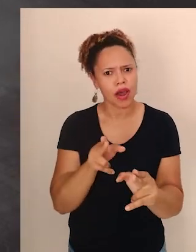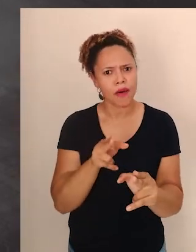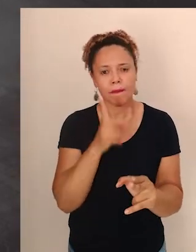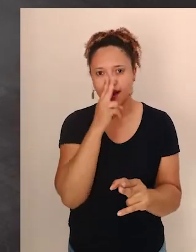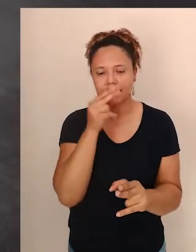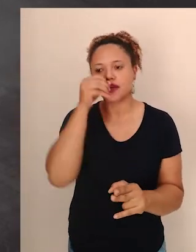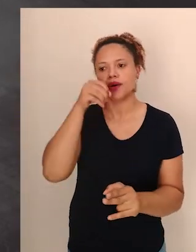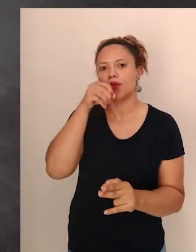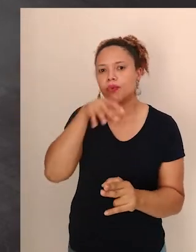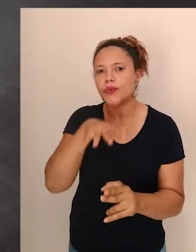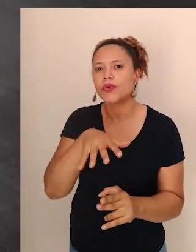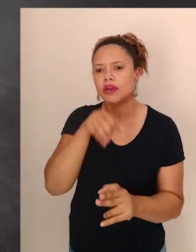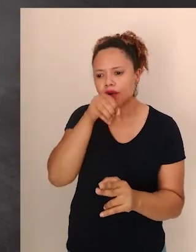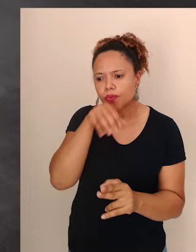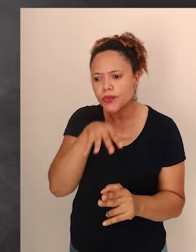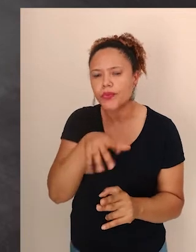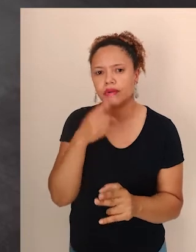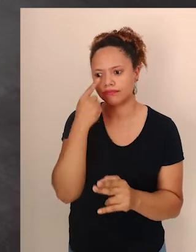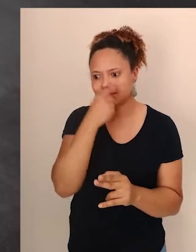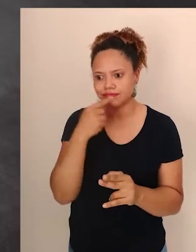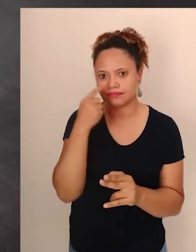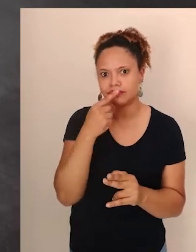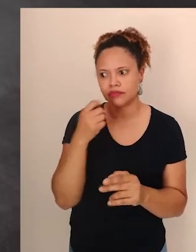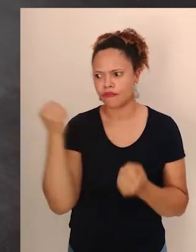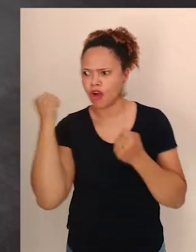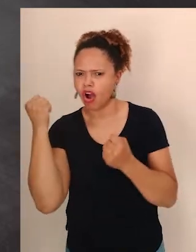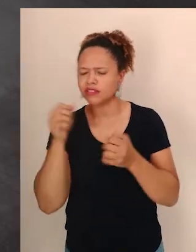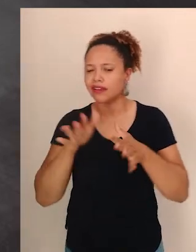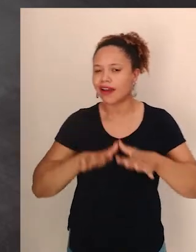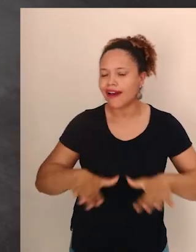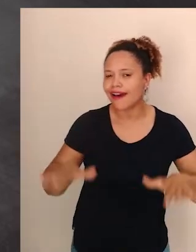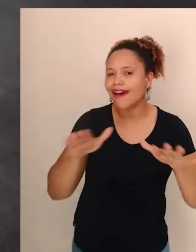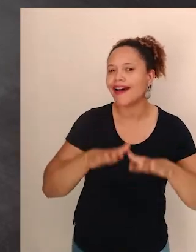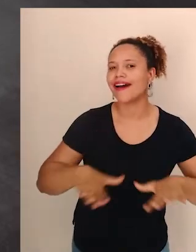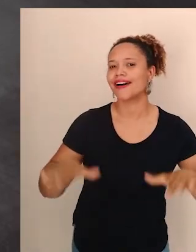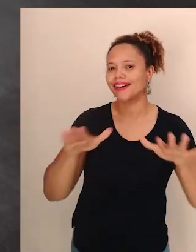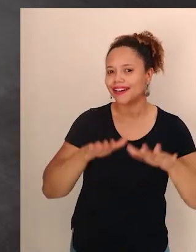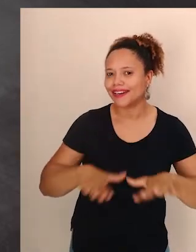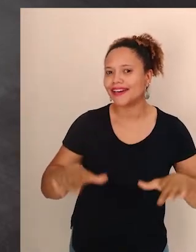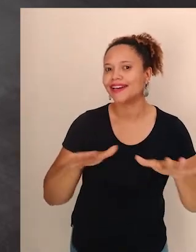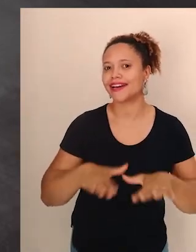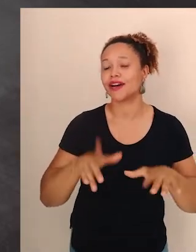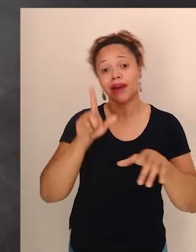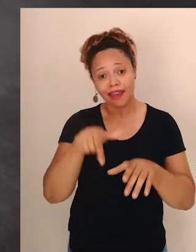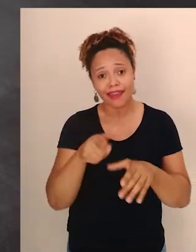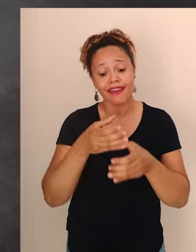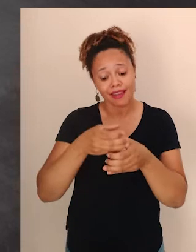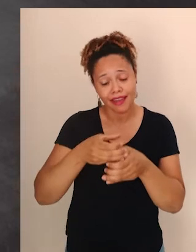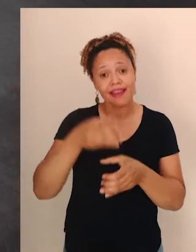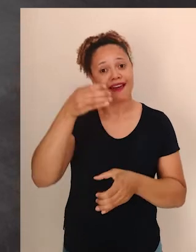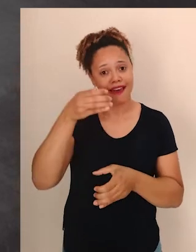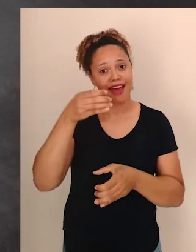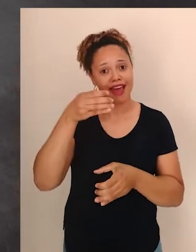um som soprando a boca de uma garrafa. O que controla o quão grave ou agudo é o som que a gente está fazendo é principalmente o tamanho da